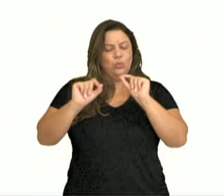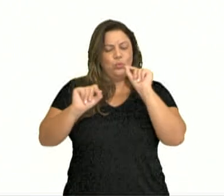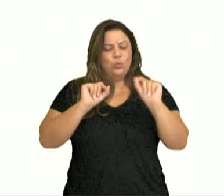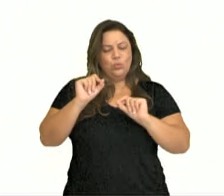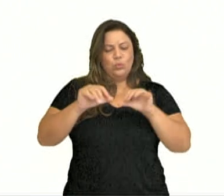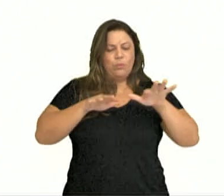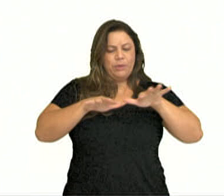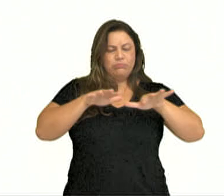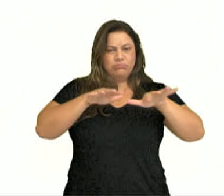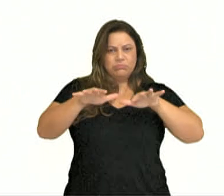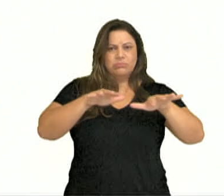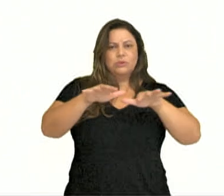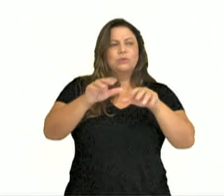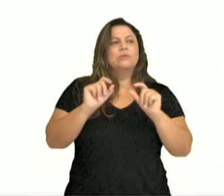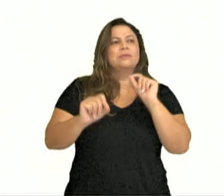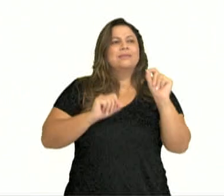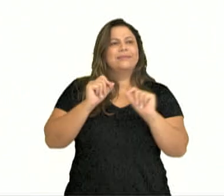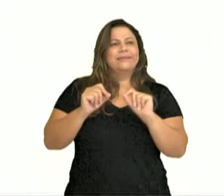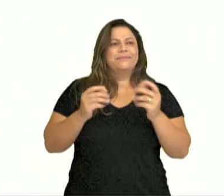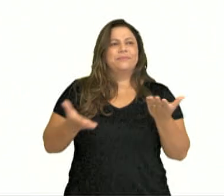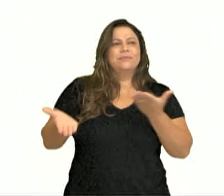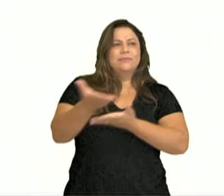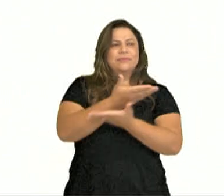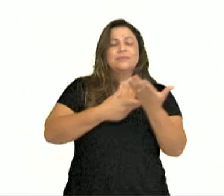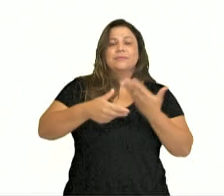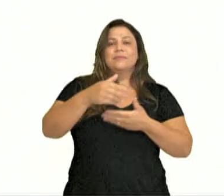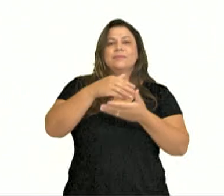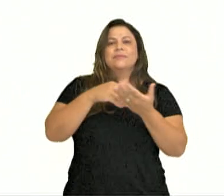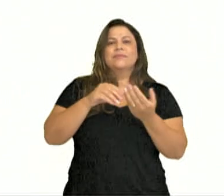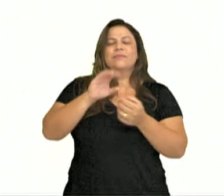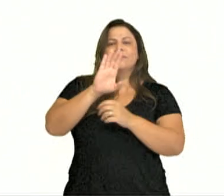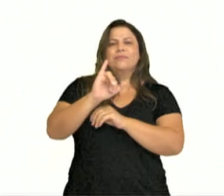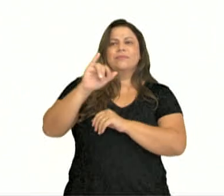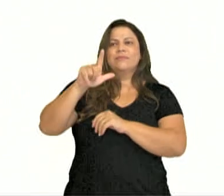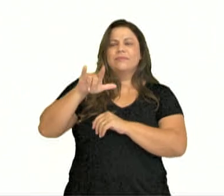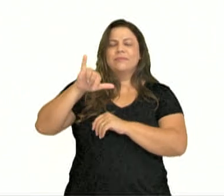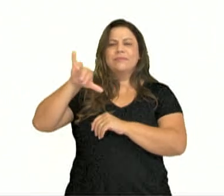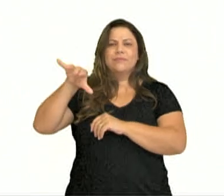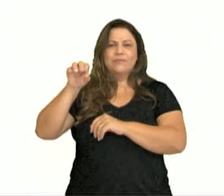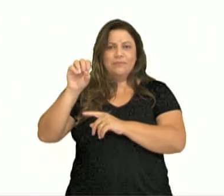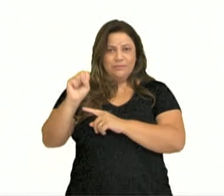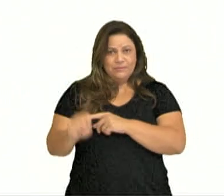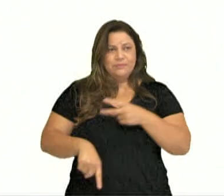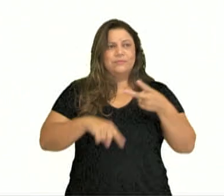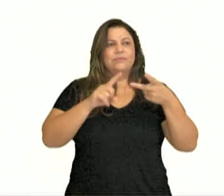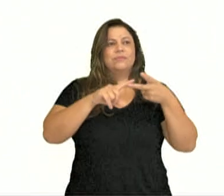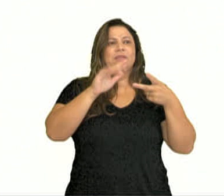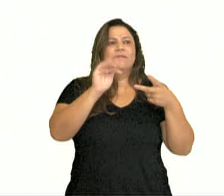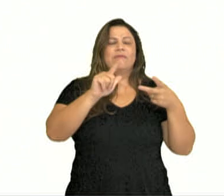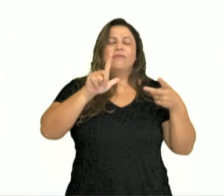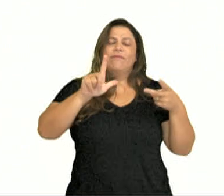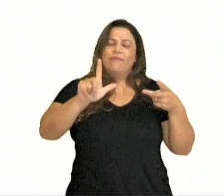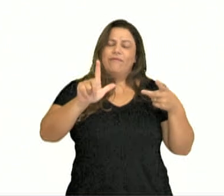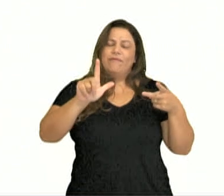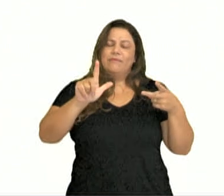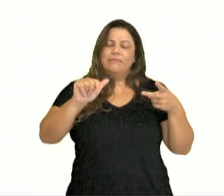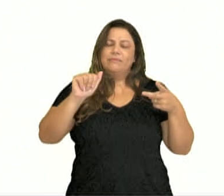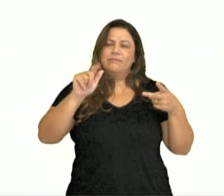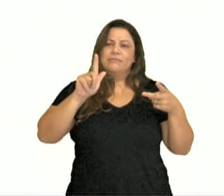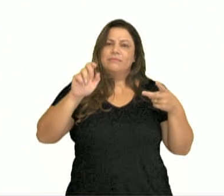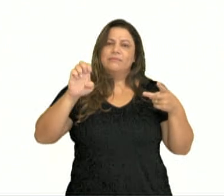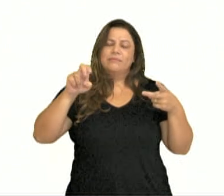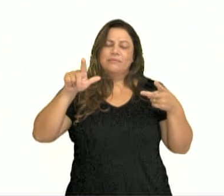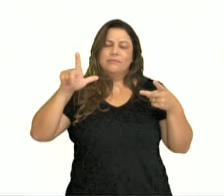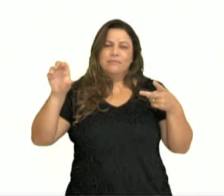locomoção. Então, por exemplo, através dos cílios, que nós chamamos de ciliados, através dos flagelos, como vocês podem ver nessa imagem,